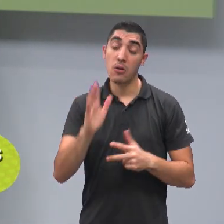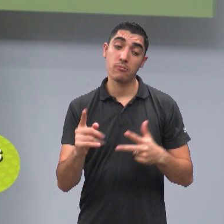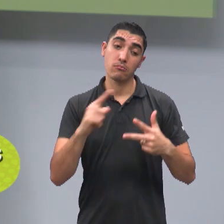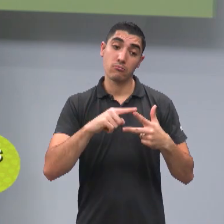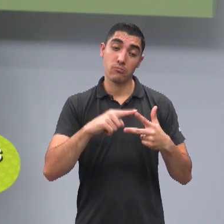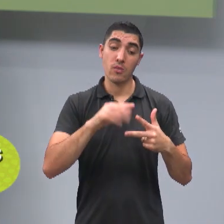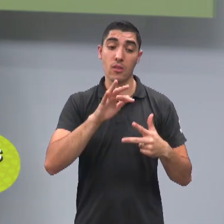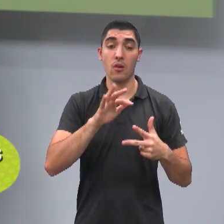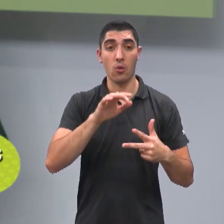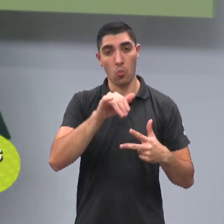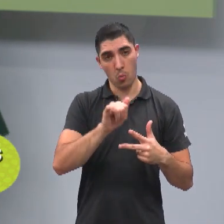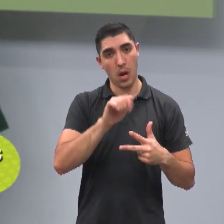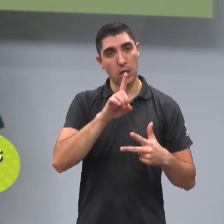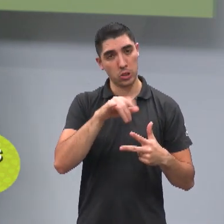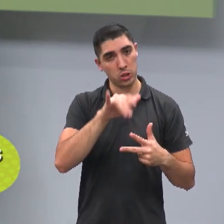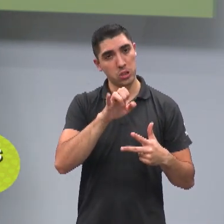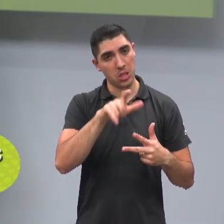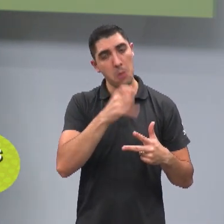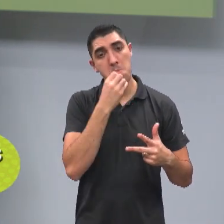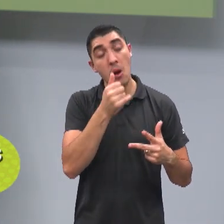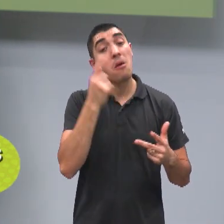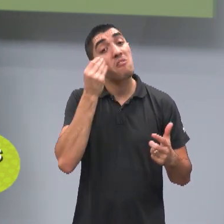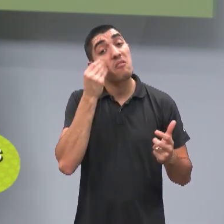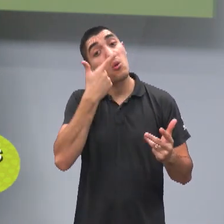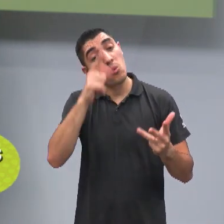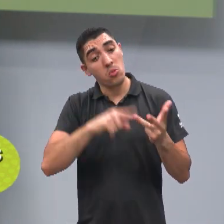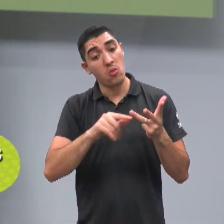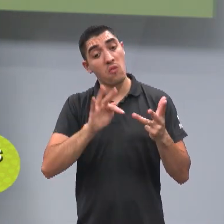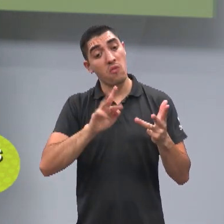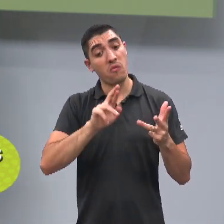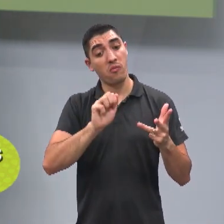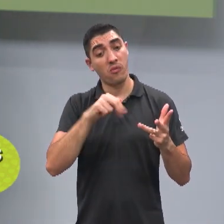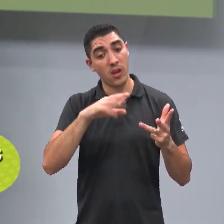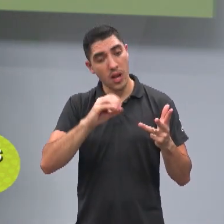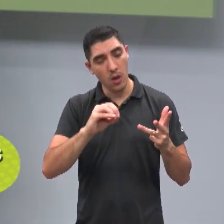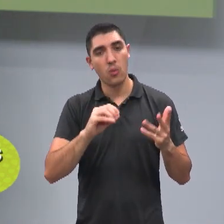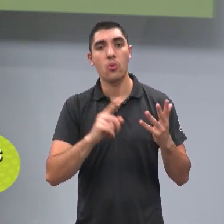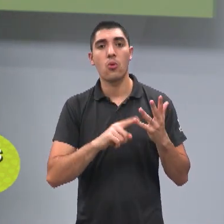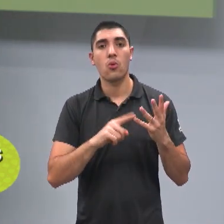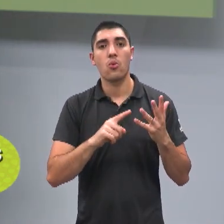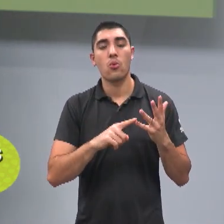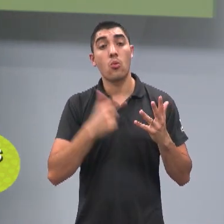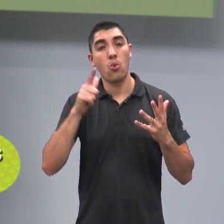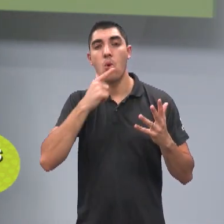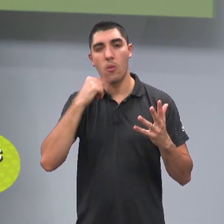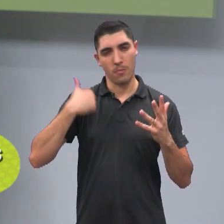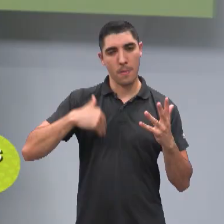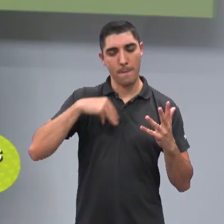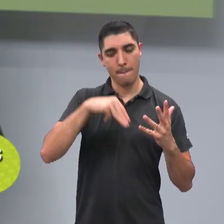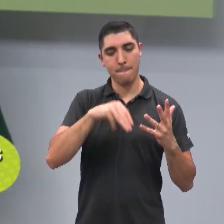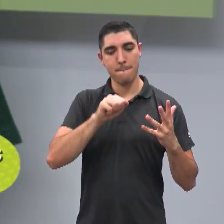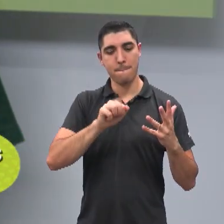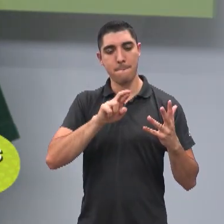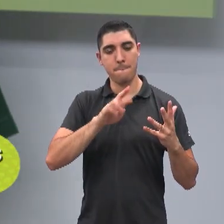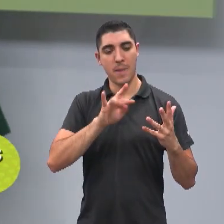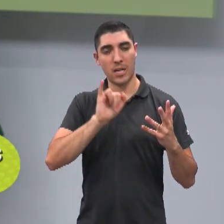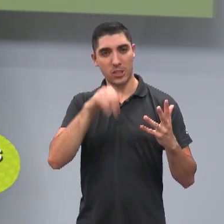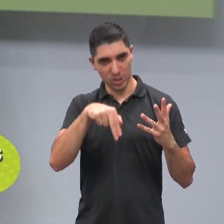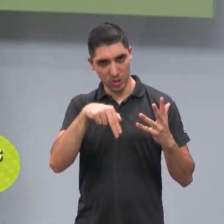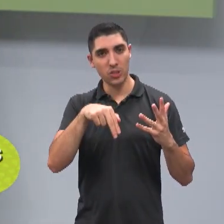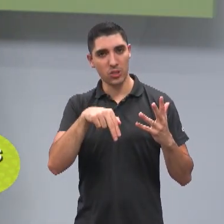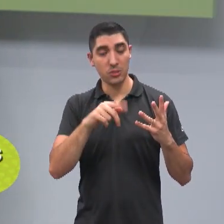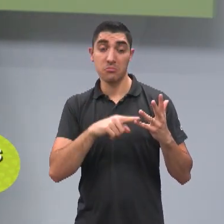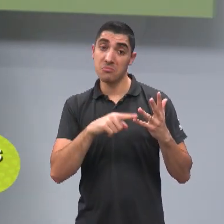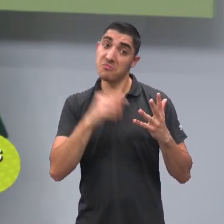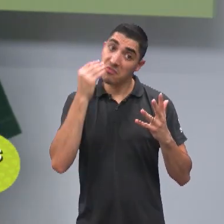O Franco Vieta foi bem, tem que ver se fica. O Tincho, né, o outro argentino, também foi bem quando chegou, tem que ver se